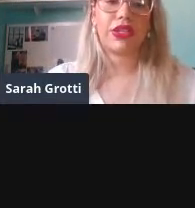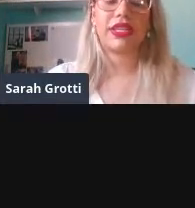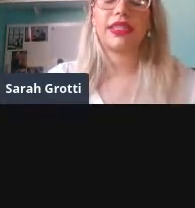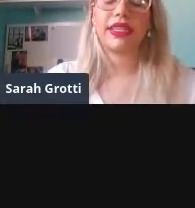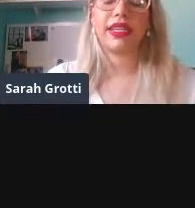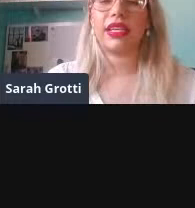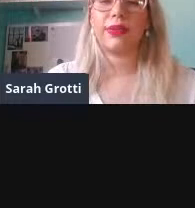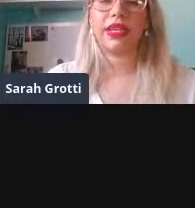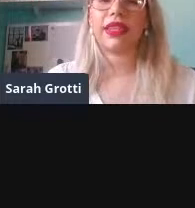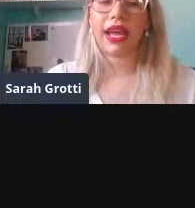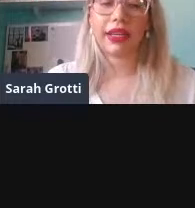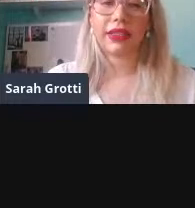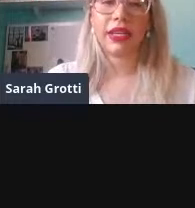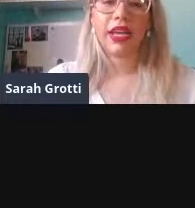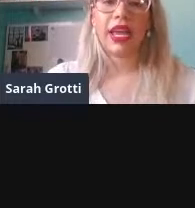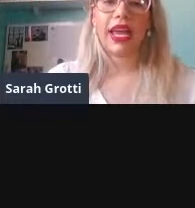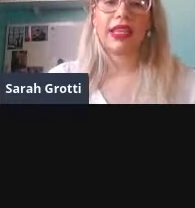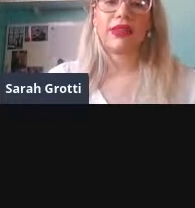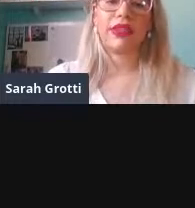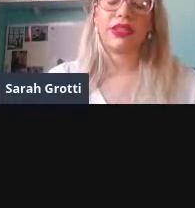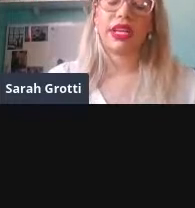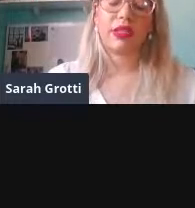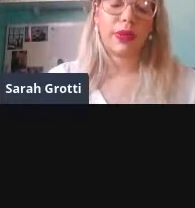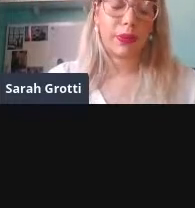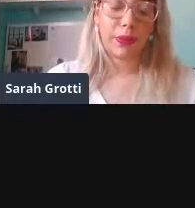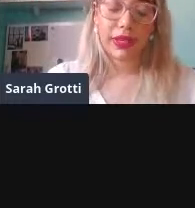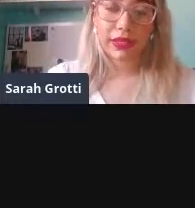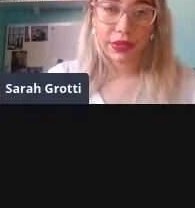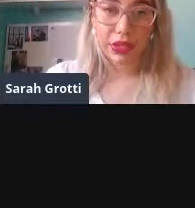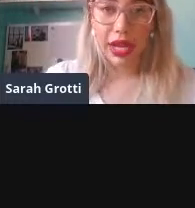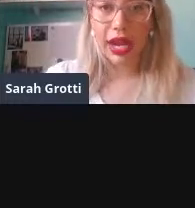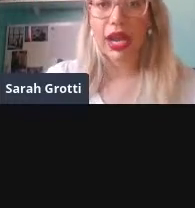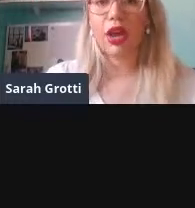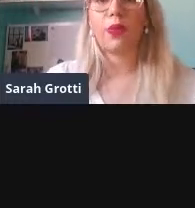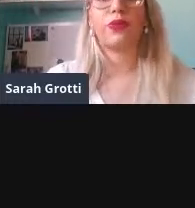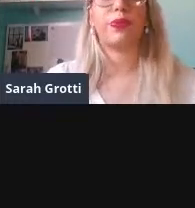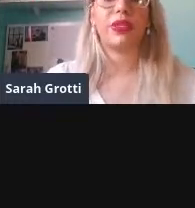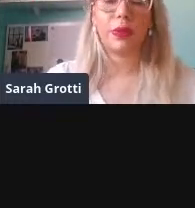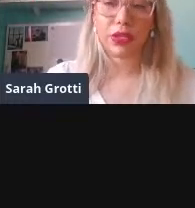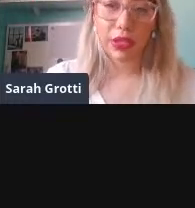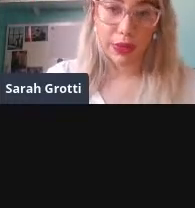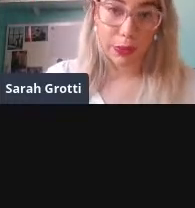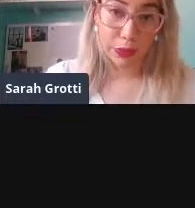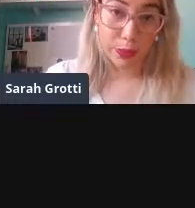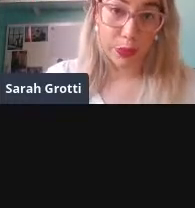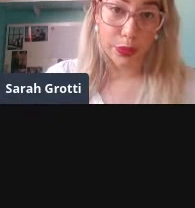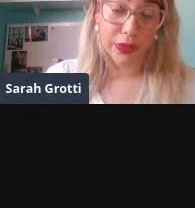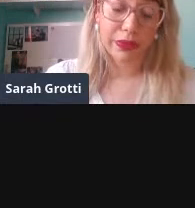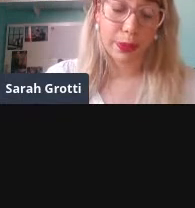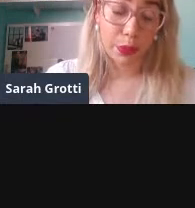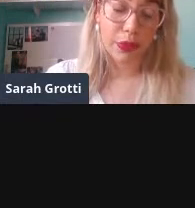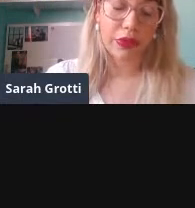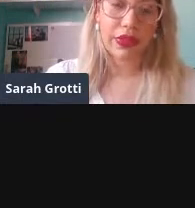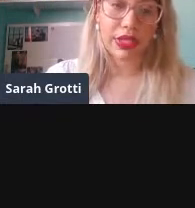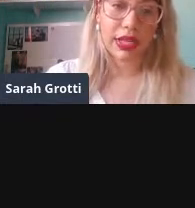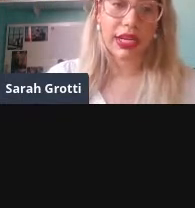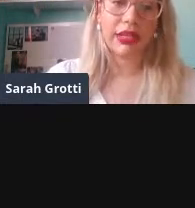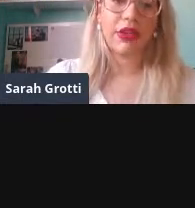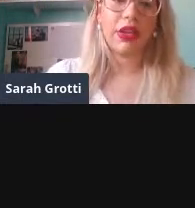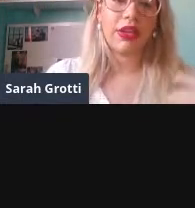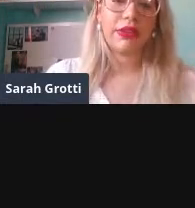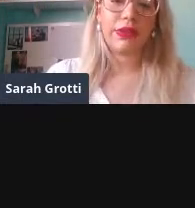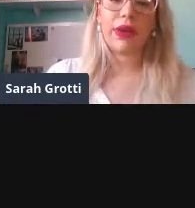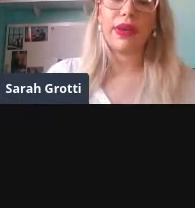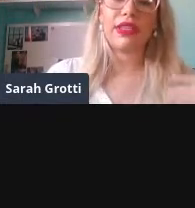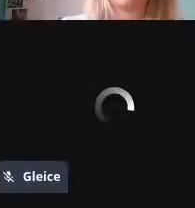do Norte. Esses guias alimentares são destinados para a população em geral, principalmente também para o público